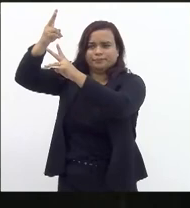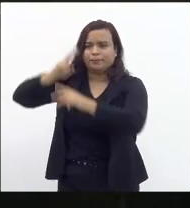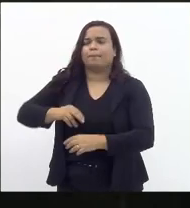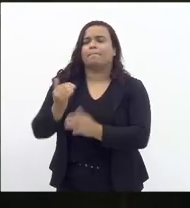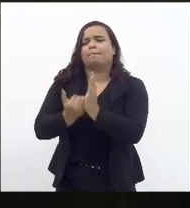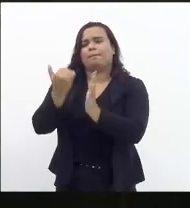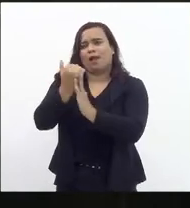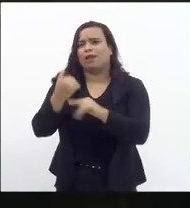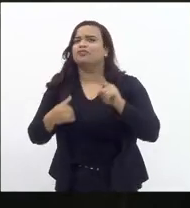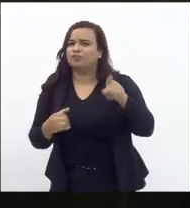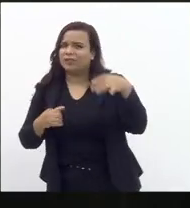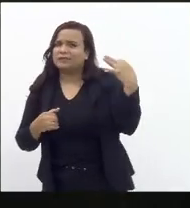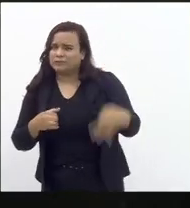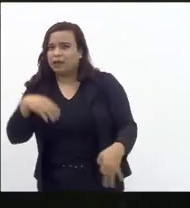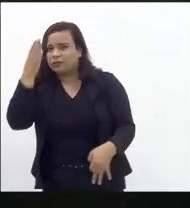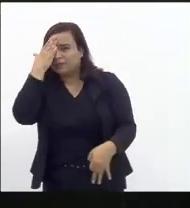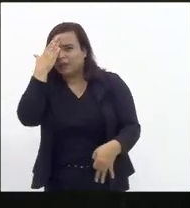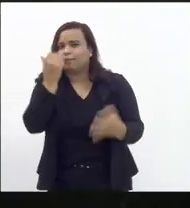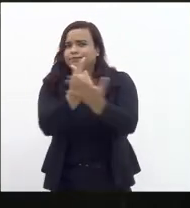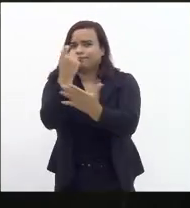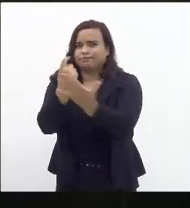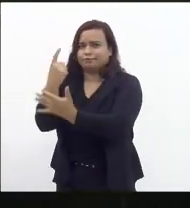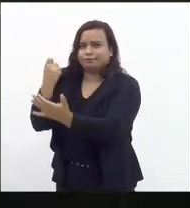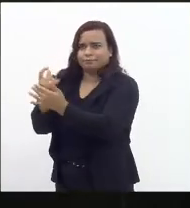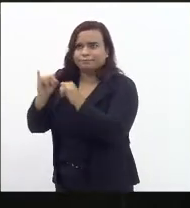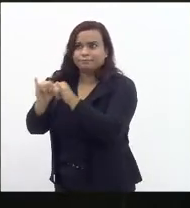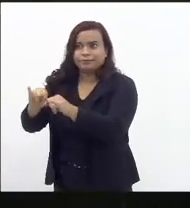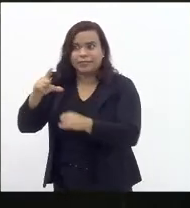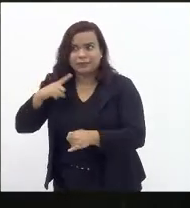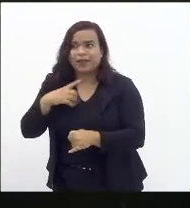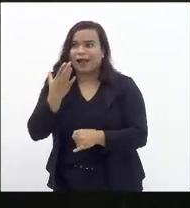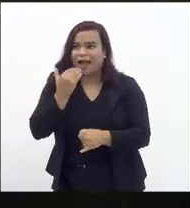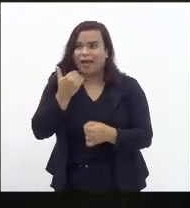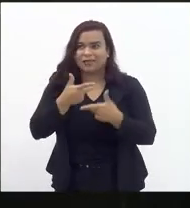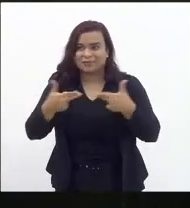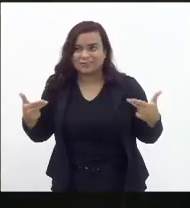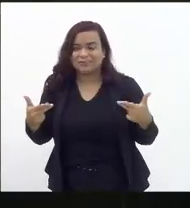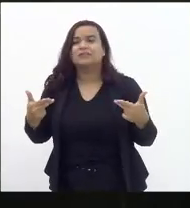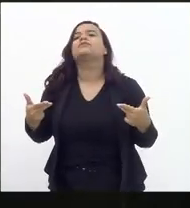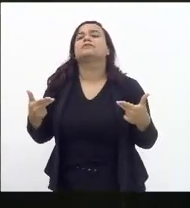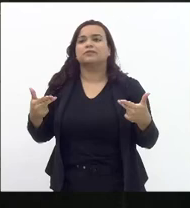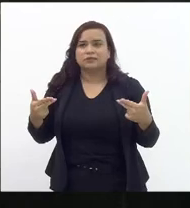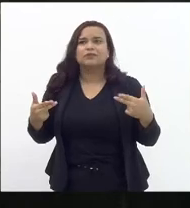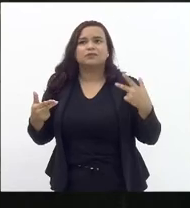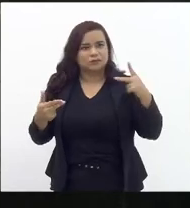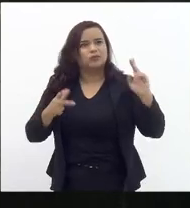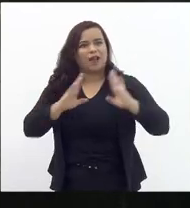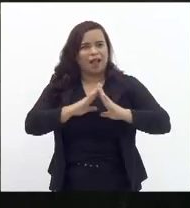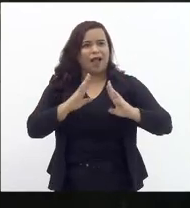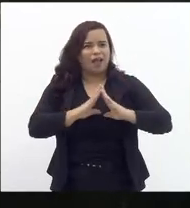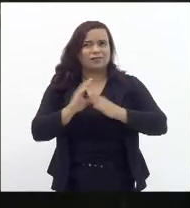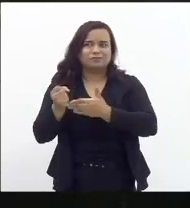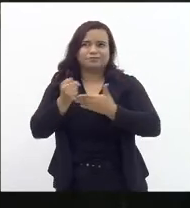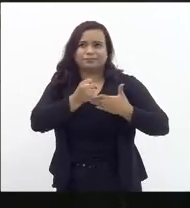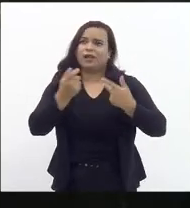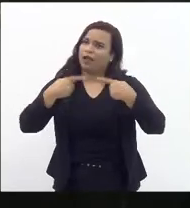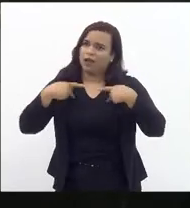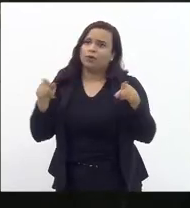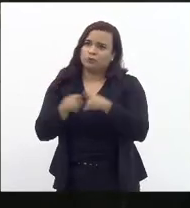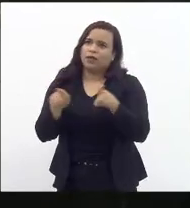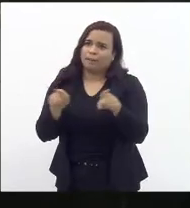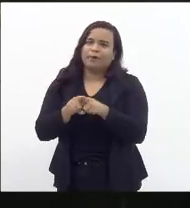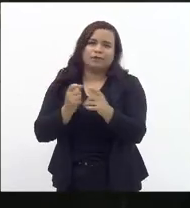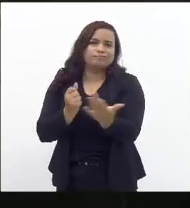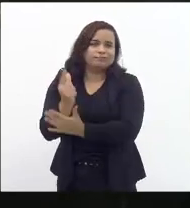que faz compras alimentícias para o seu domicílio, como eu também as